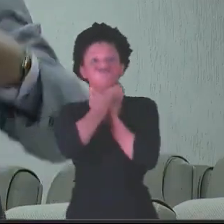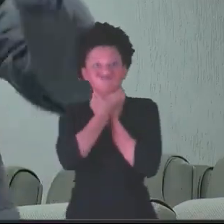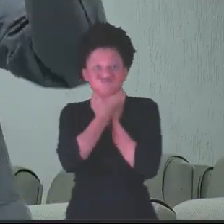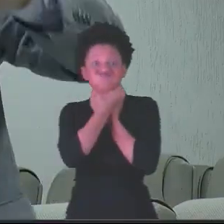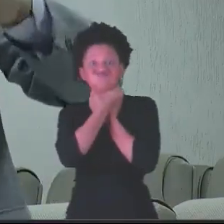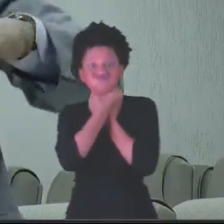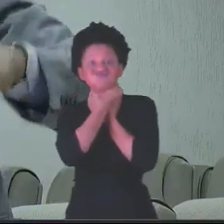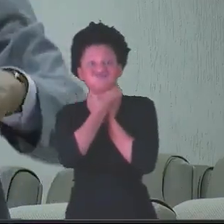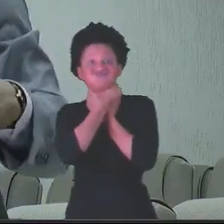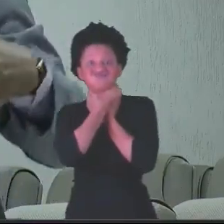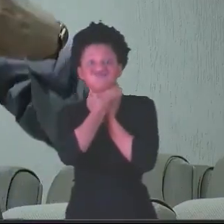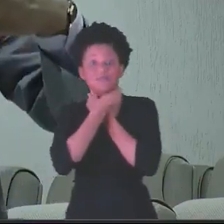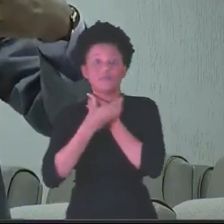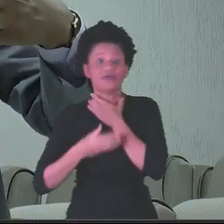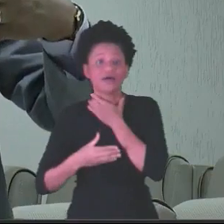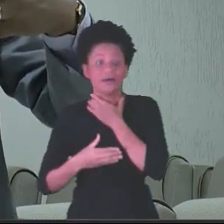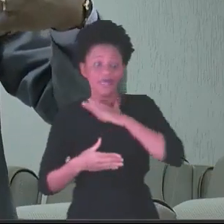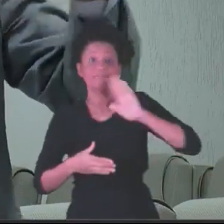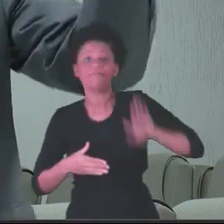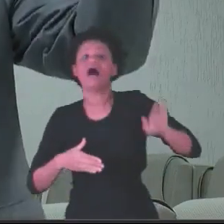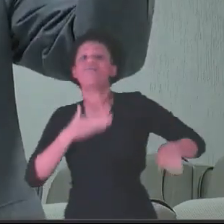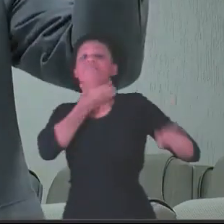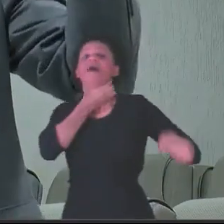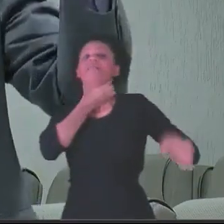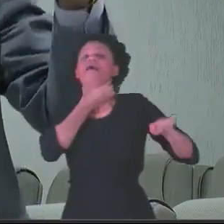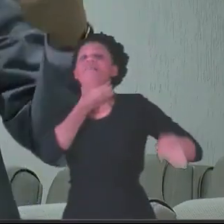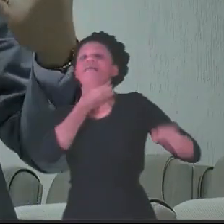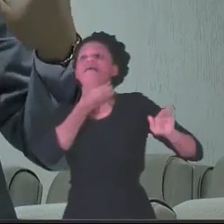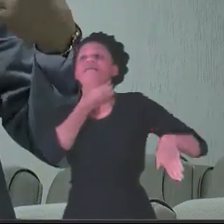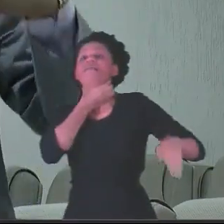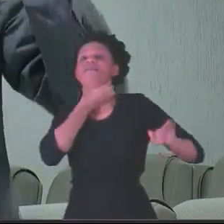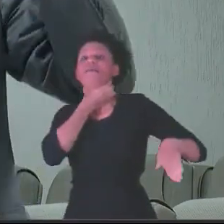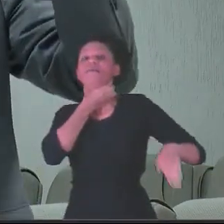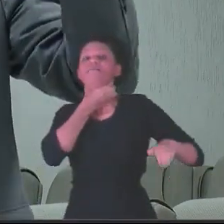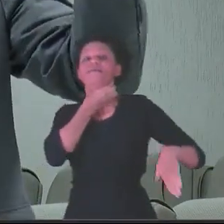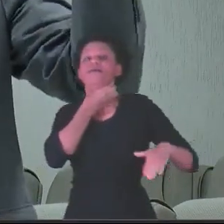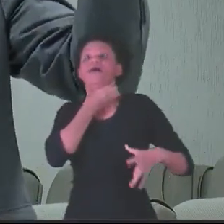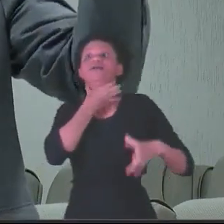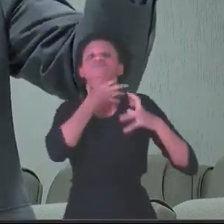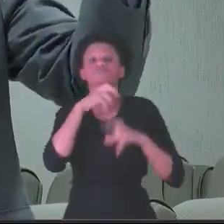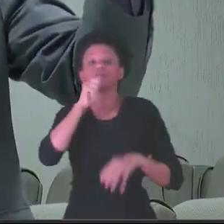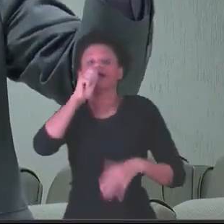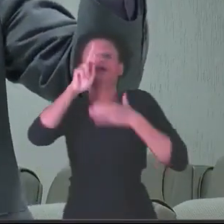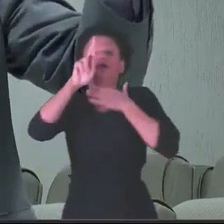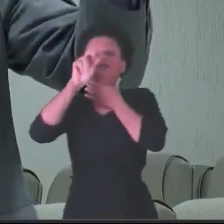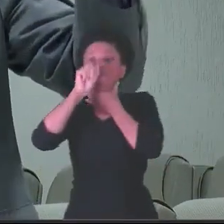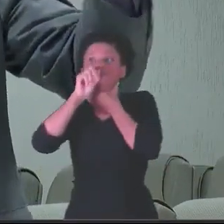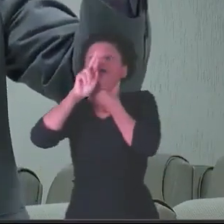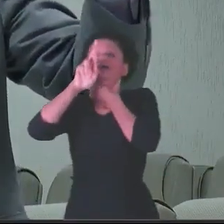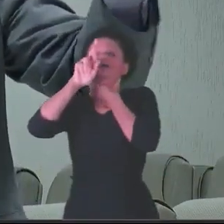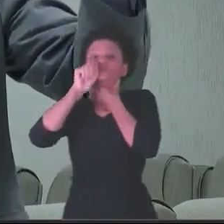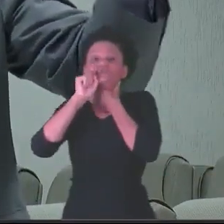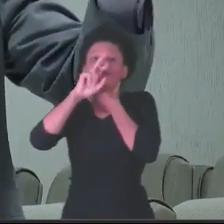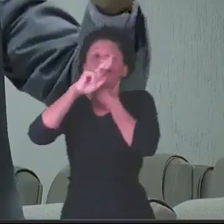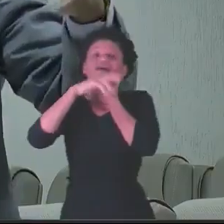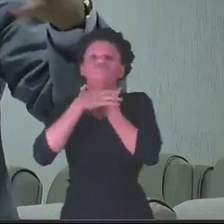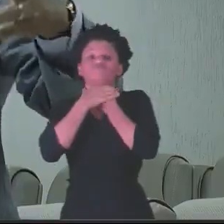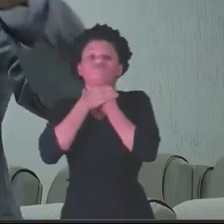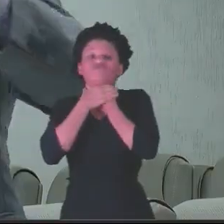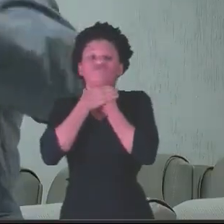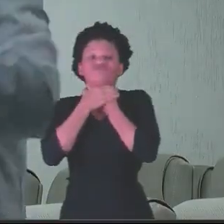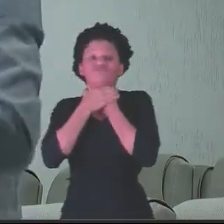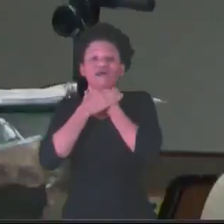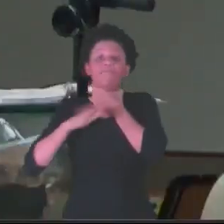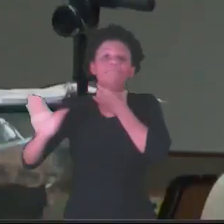e só só tava quando alguém bater porque o ânimo começava a sair e o oxigênio faltava e a pessoa